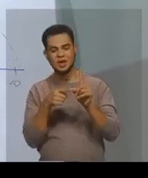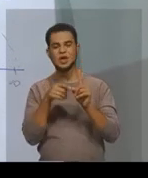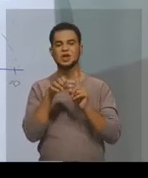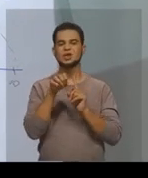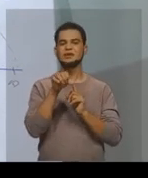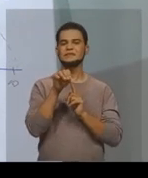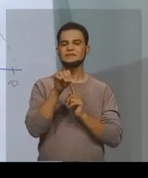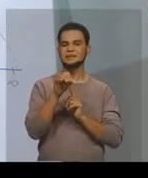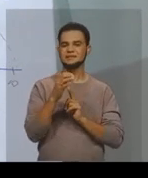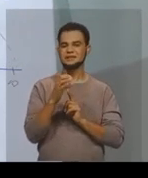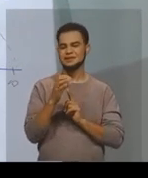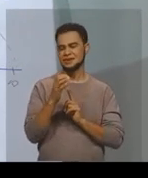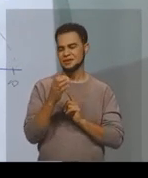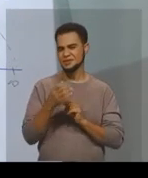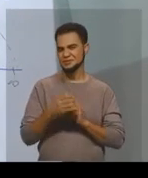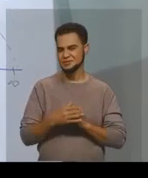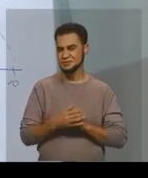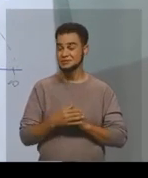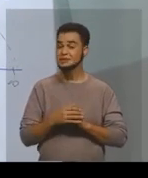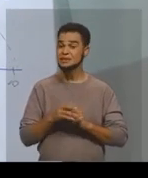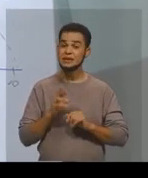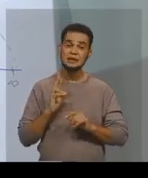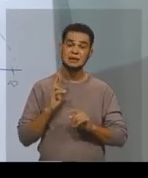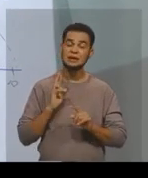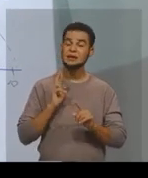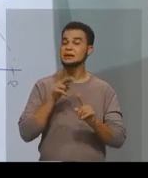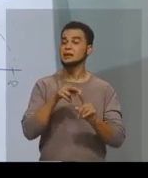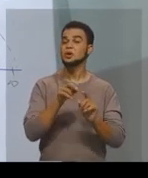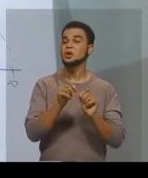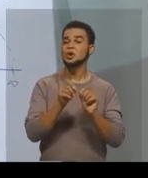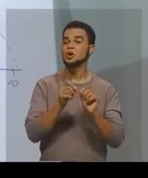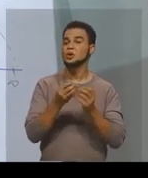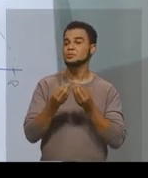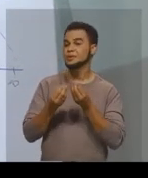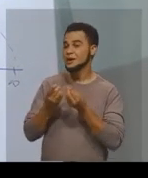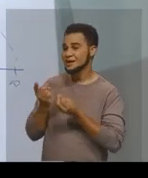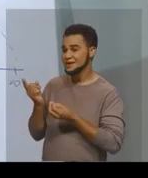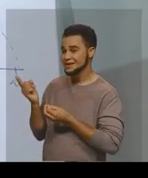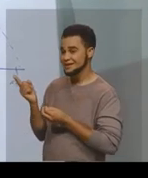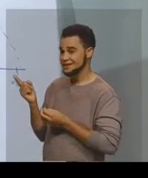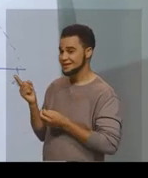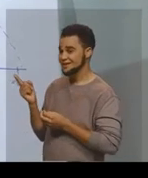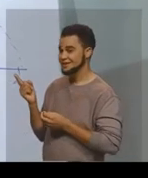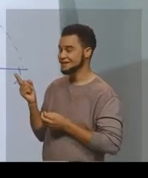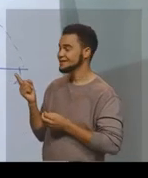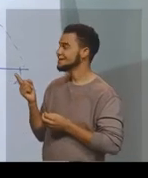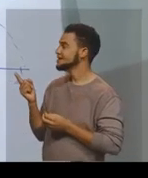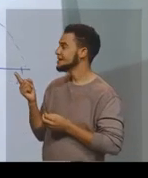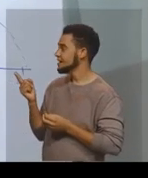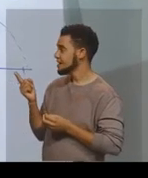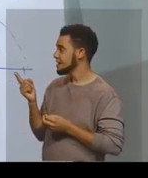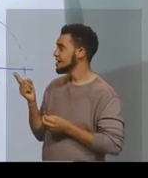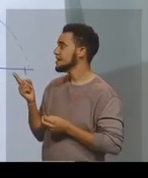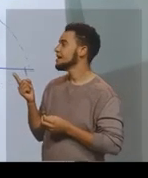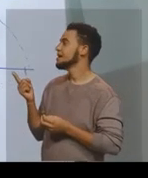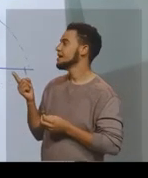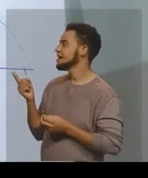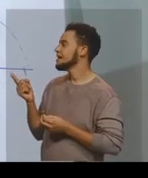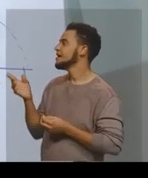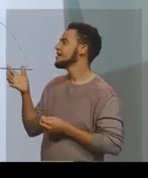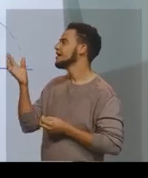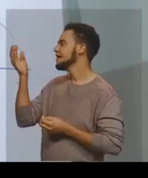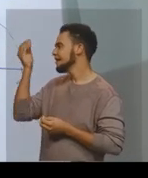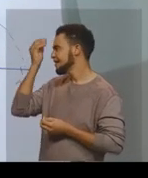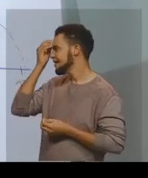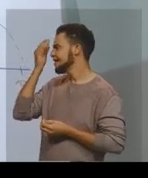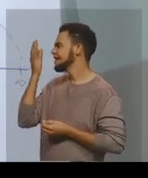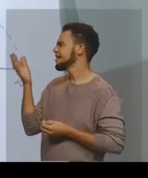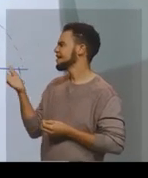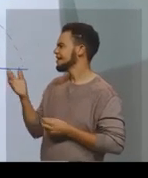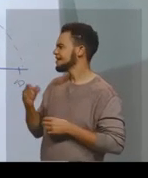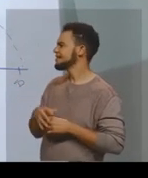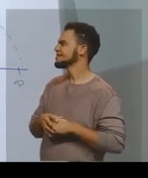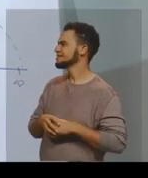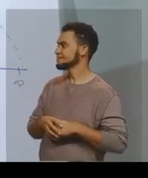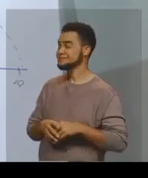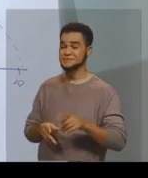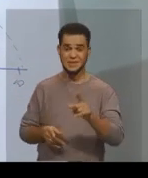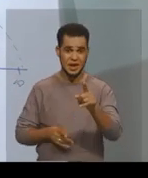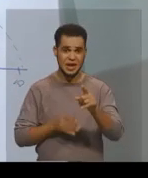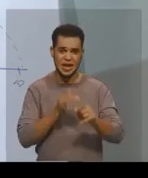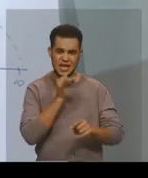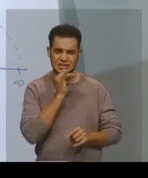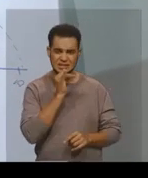esse quadrinho aqui, ó, com um pontinho. O grande exemplo que eu posso te dar agora é, por exemplo, a